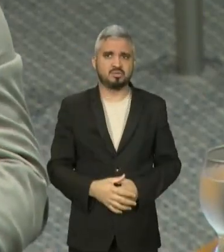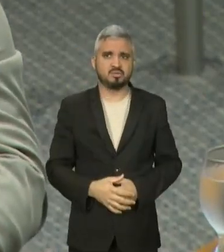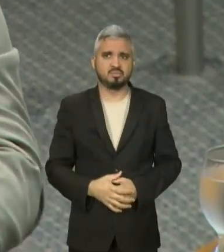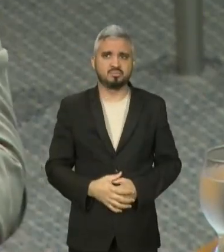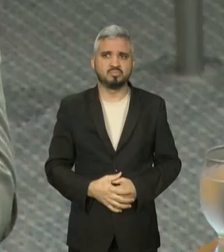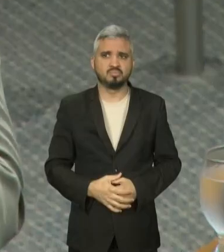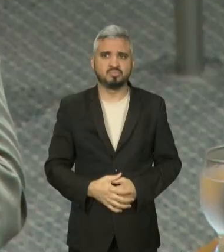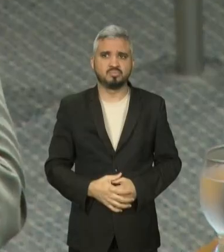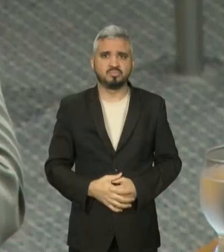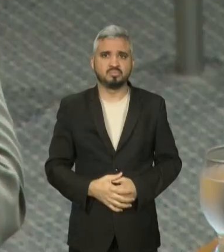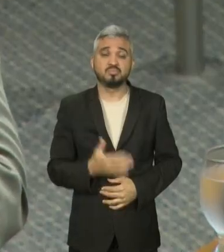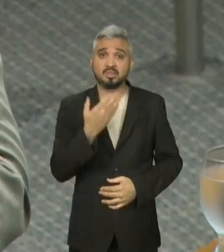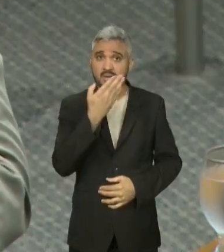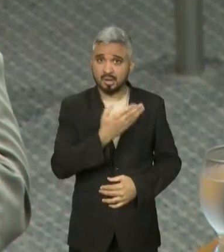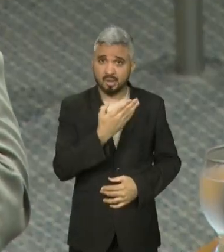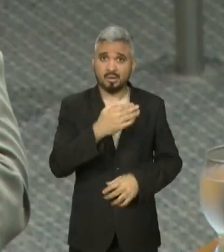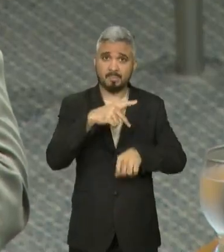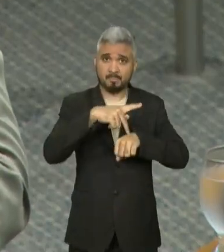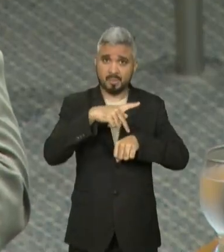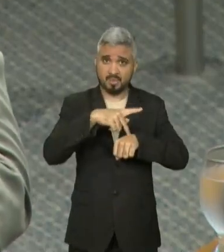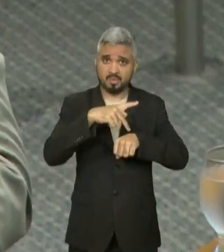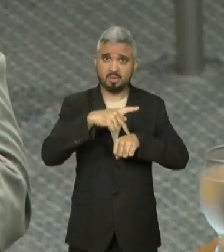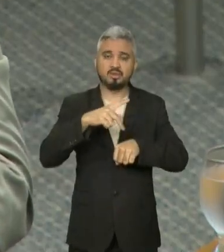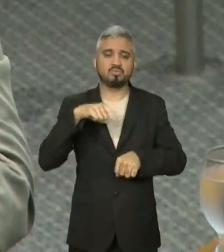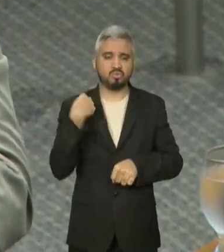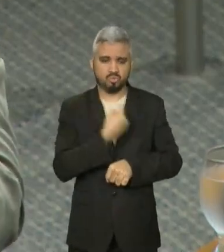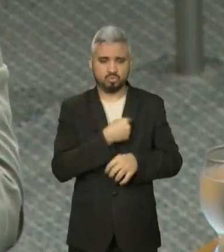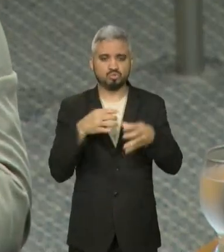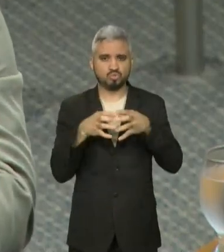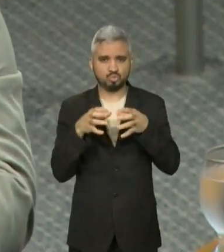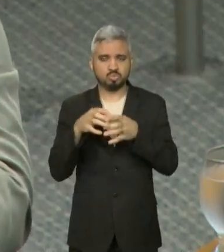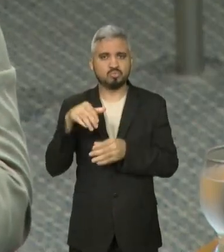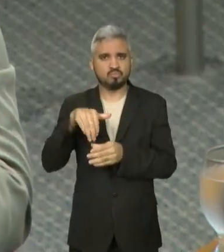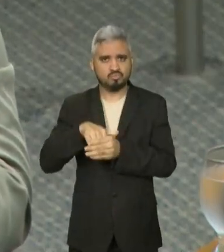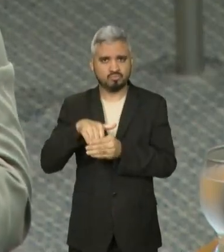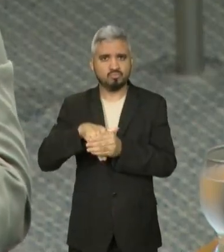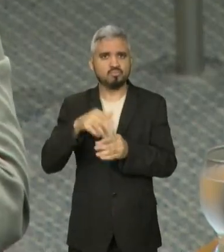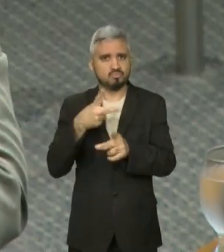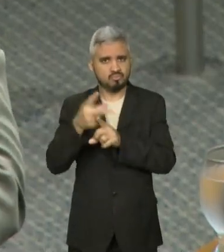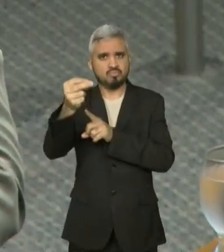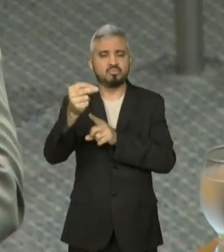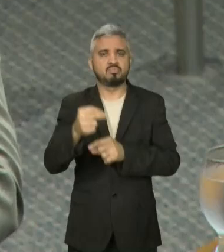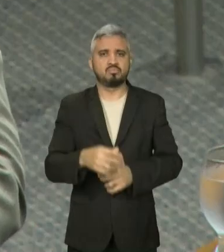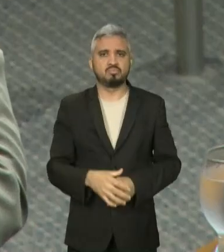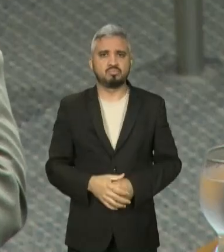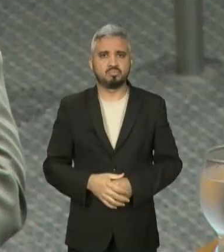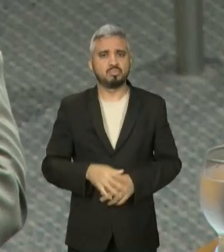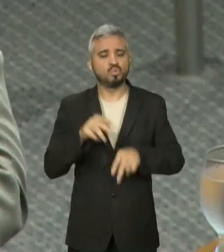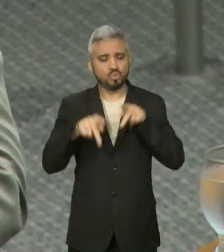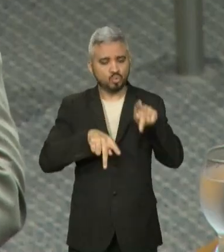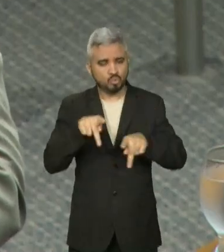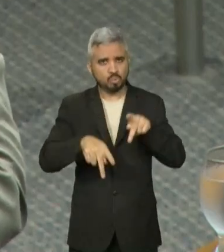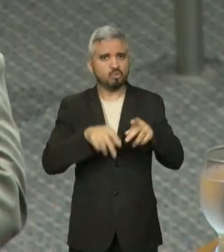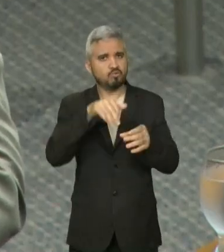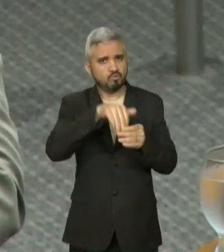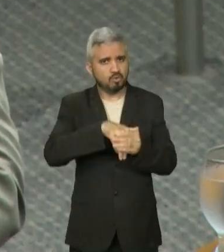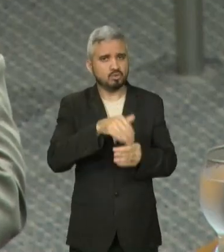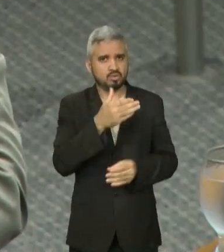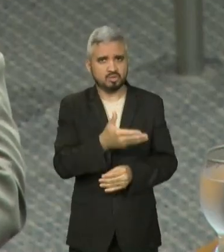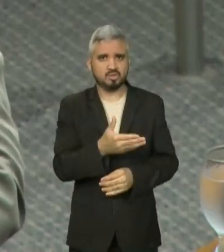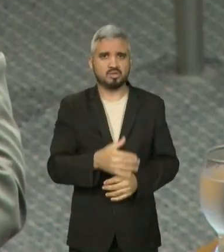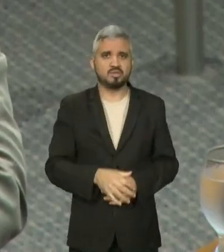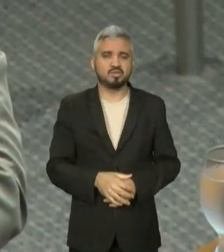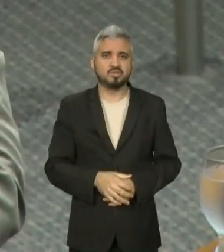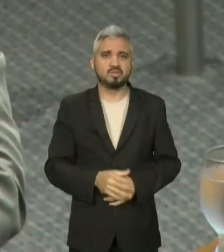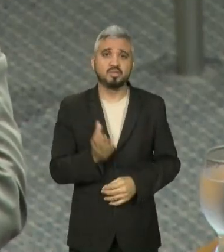tem uma votação expressiva e que o povo consagrou isso. E vocês sabem, deputado Vinícius, que vocês vêm